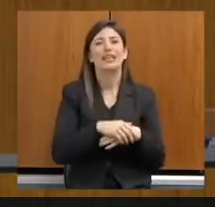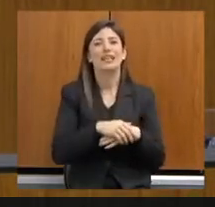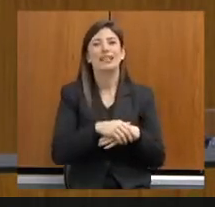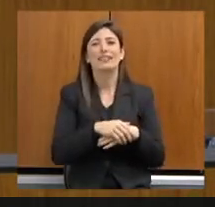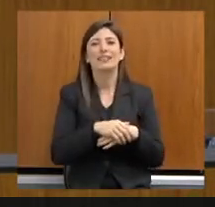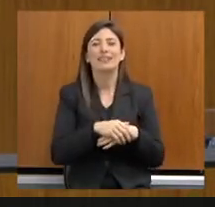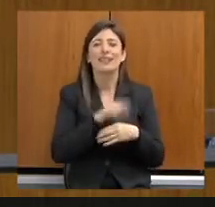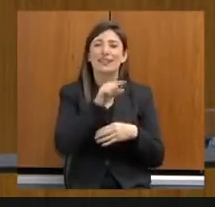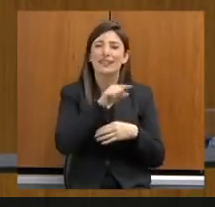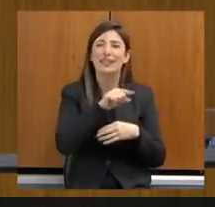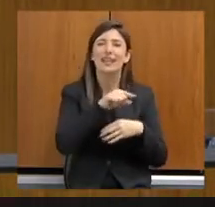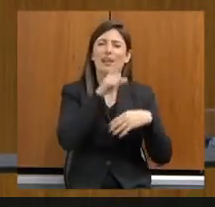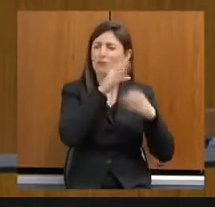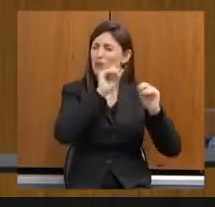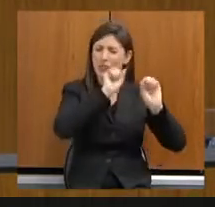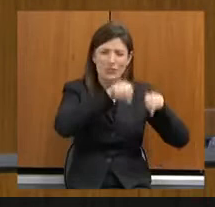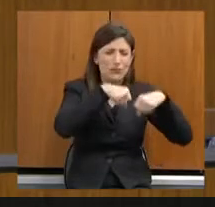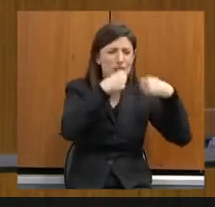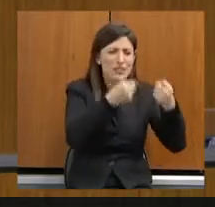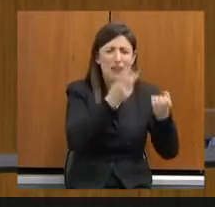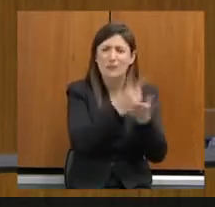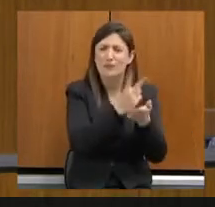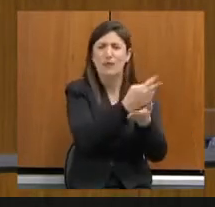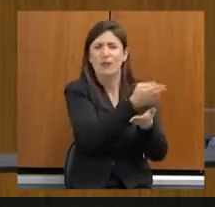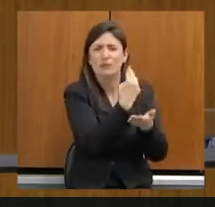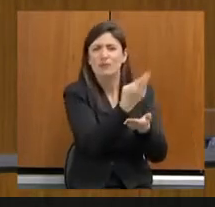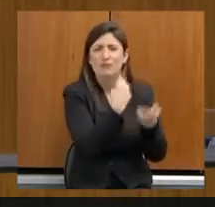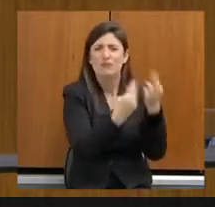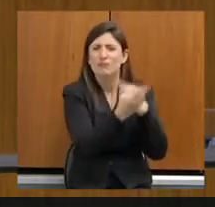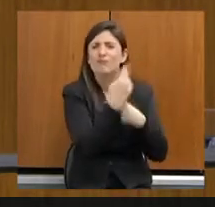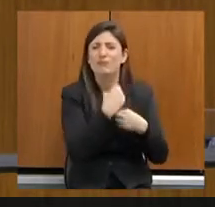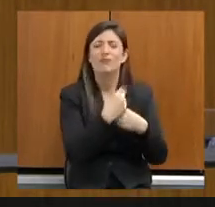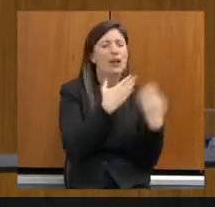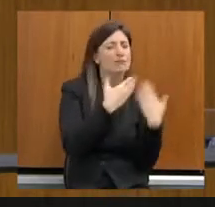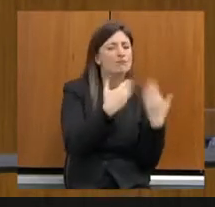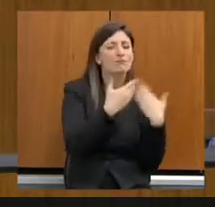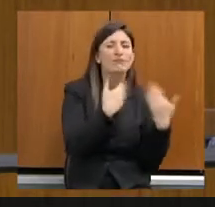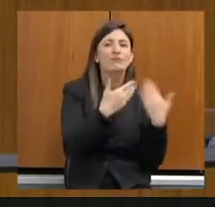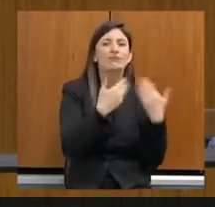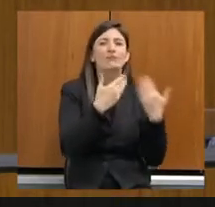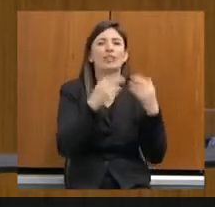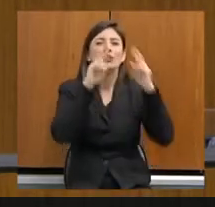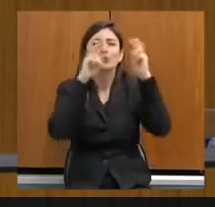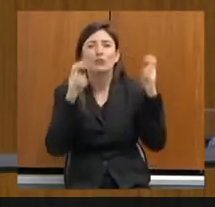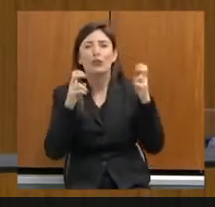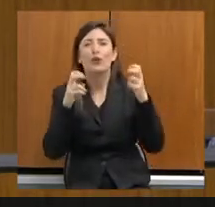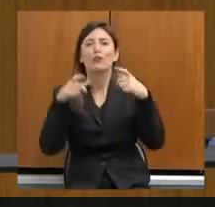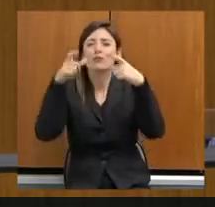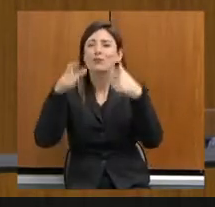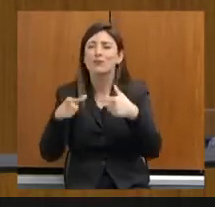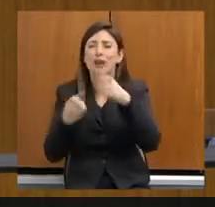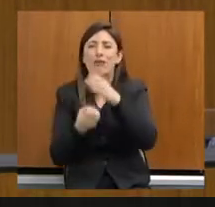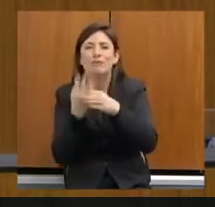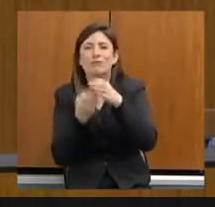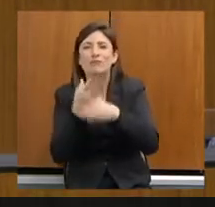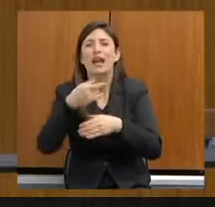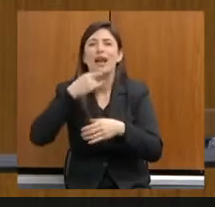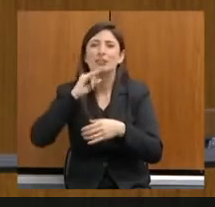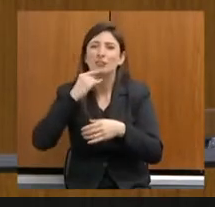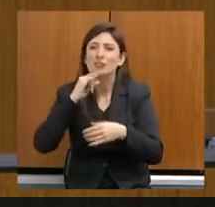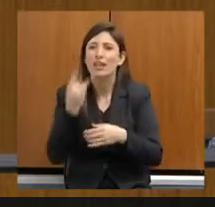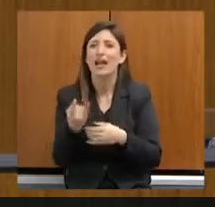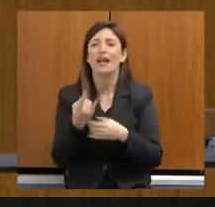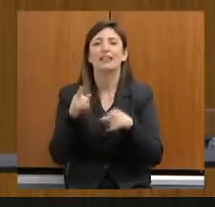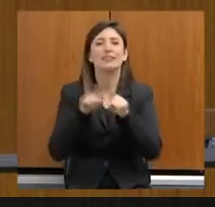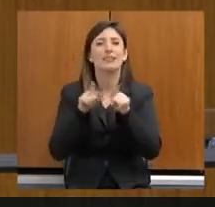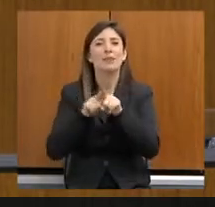bem muito muito dedicado respondendo né que aí falar vamos né da questão das categorias é da questão